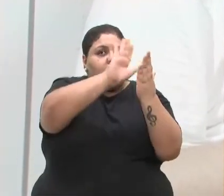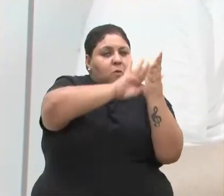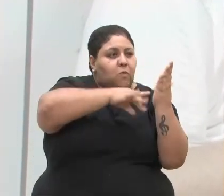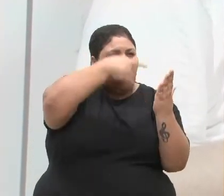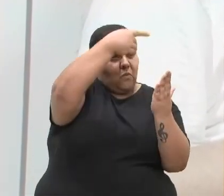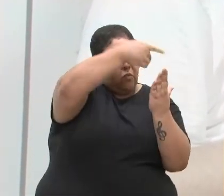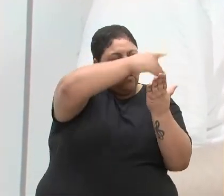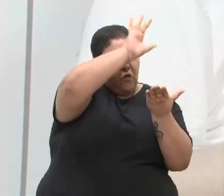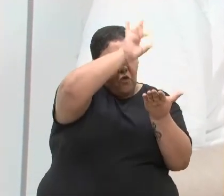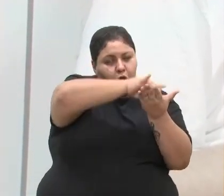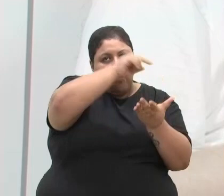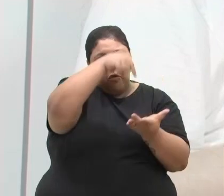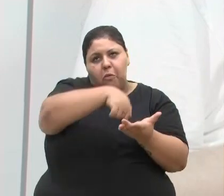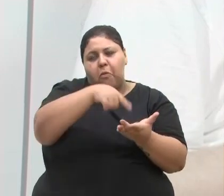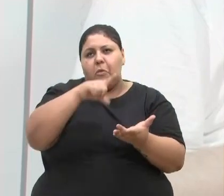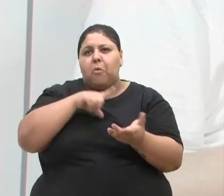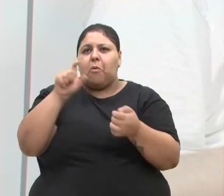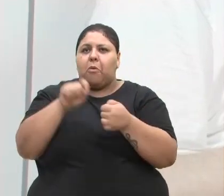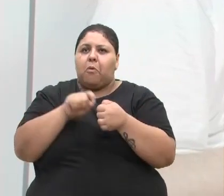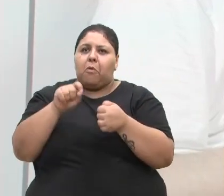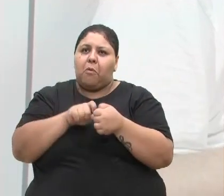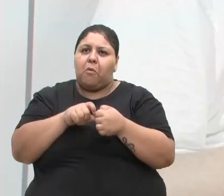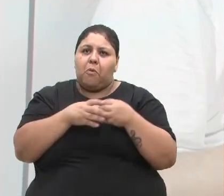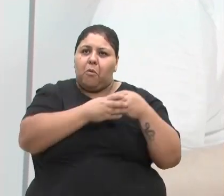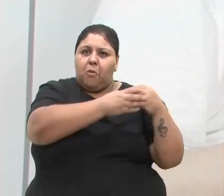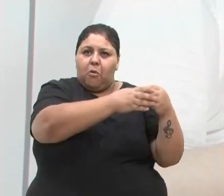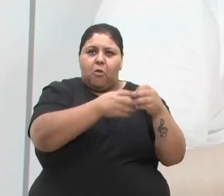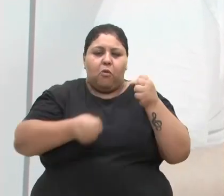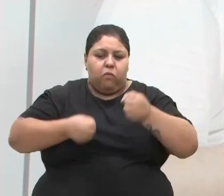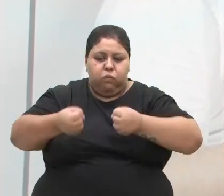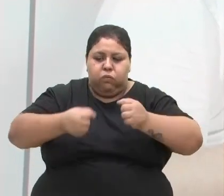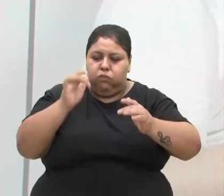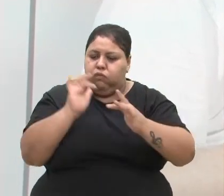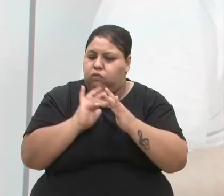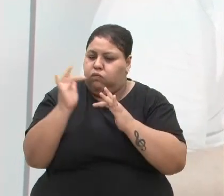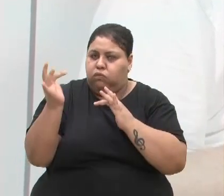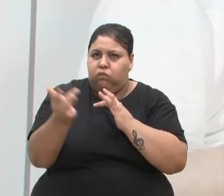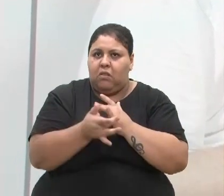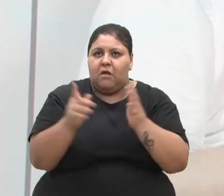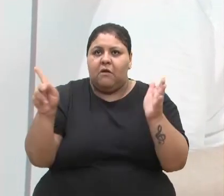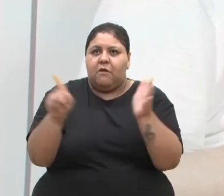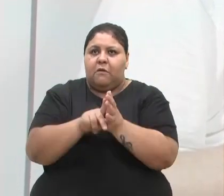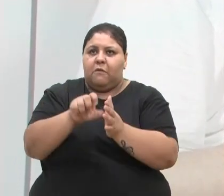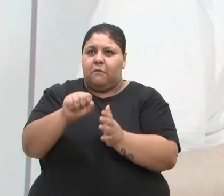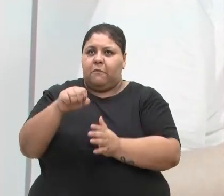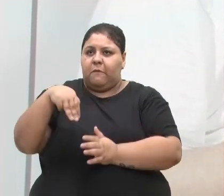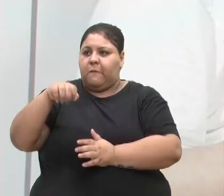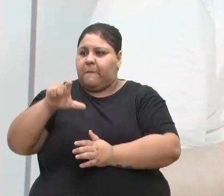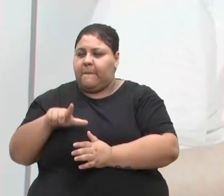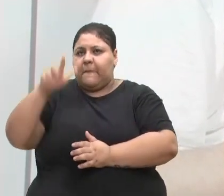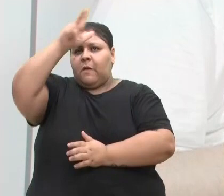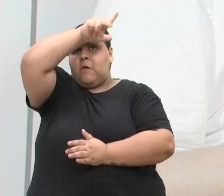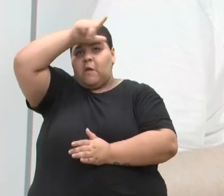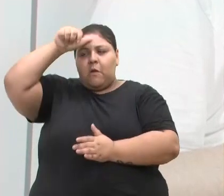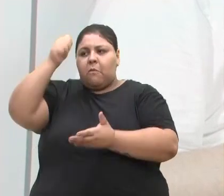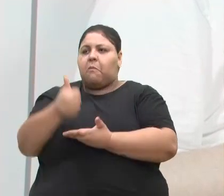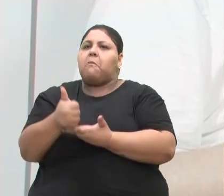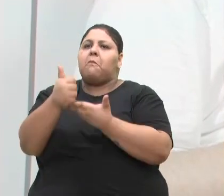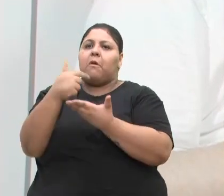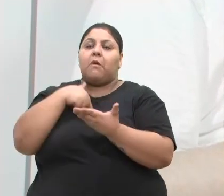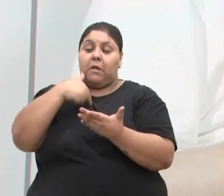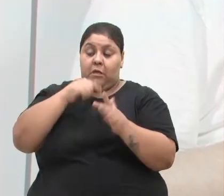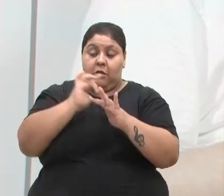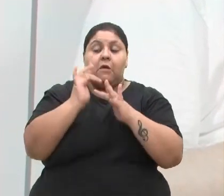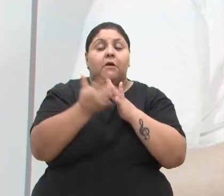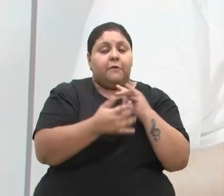oficial, então nós temos ali realização pelo Clube de Corredores, tem as redes sociais, a própria SMEL, a Prefeitura é uma apoiadora. Nas minhas redes